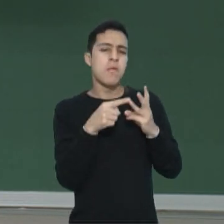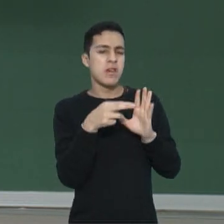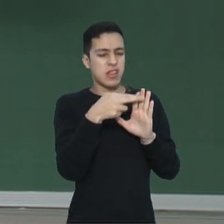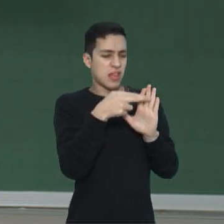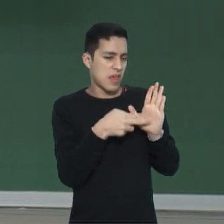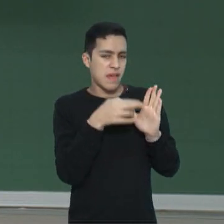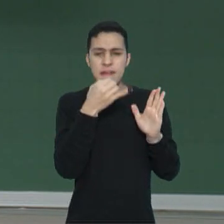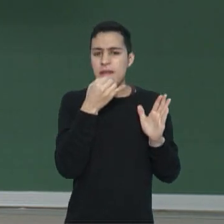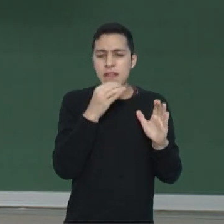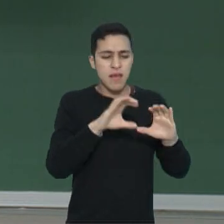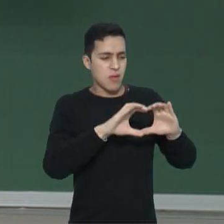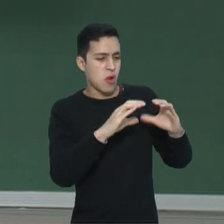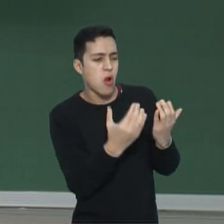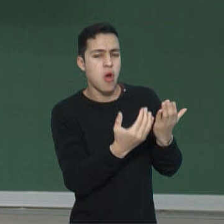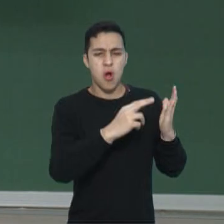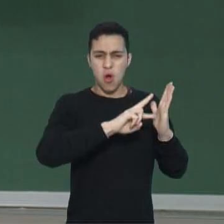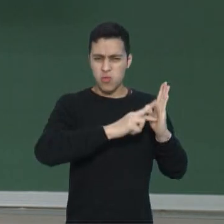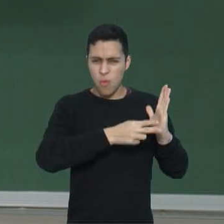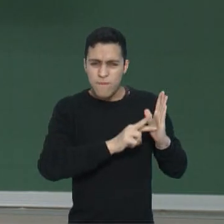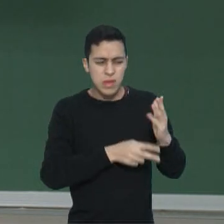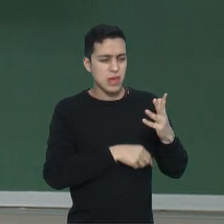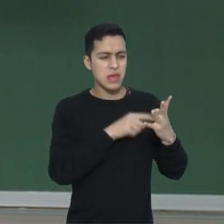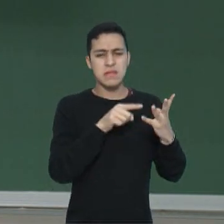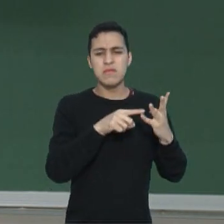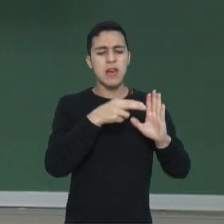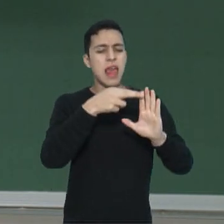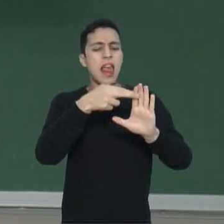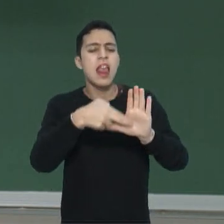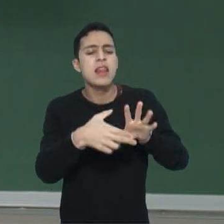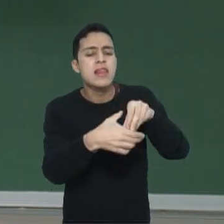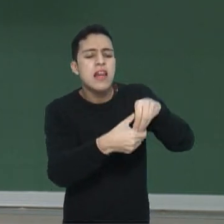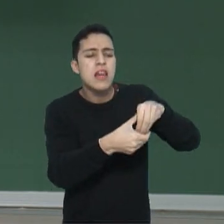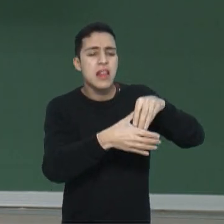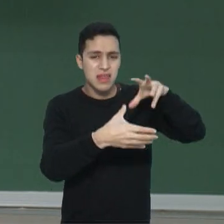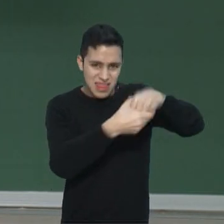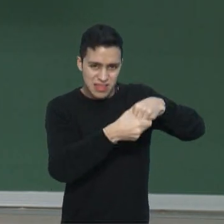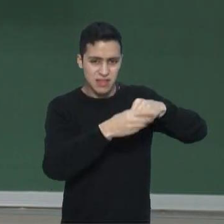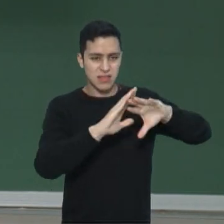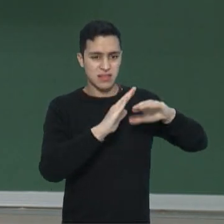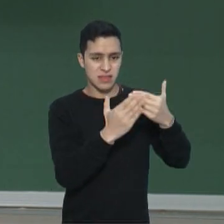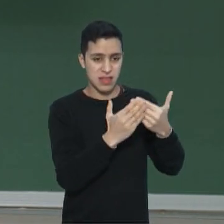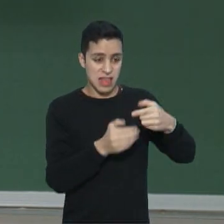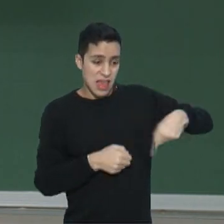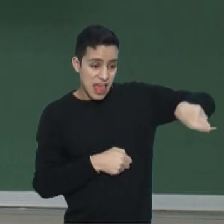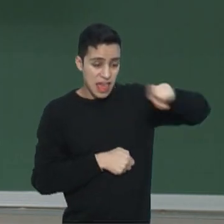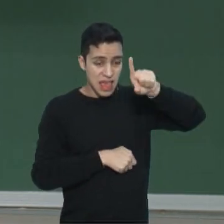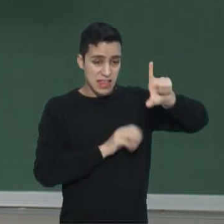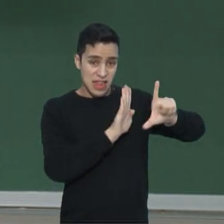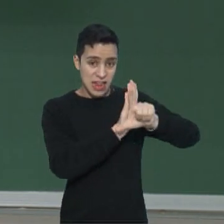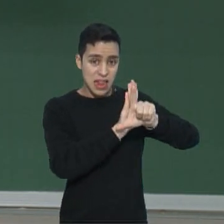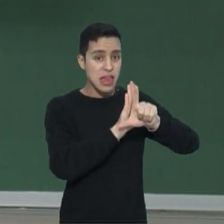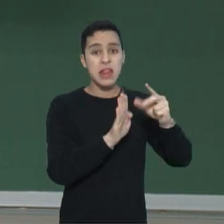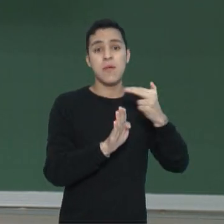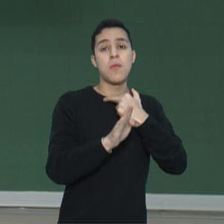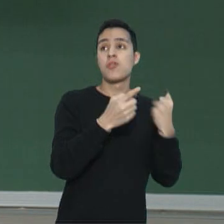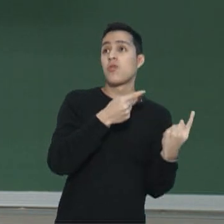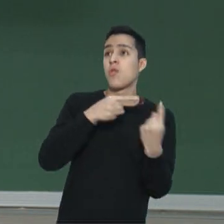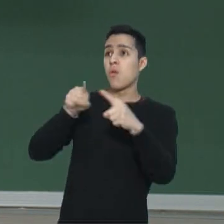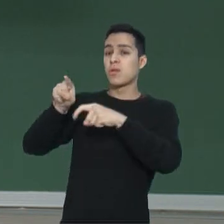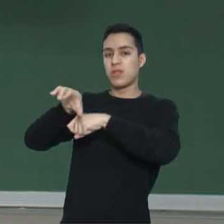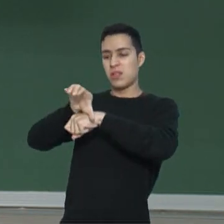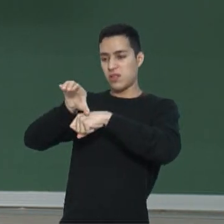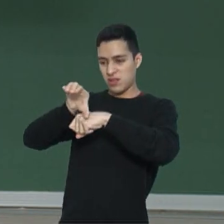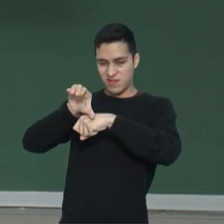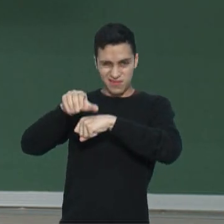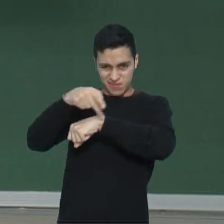por exemplo, de condomínio, regulamentos de colégio, nenhuma outra lei pode ir contra o que diz a Constituição